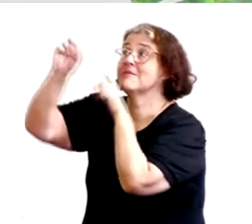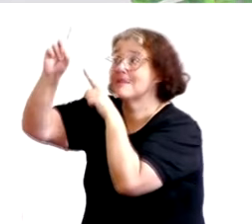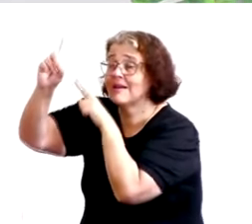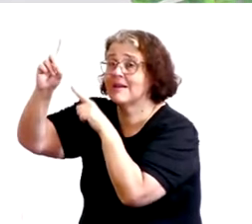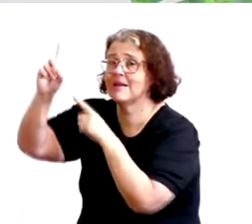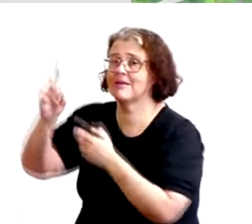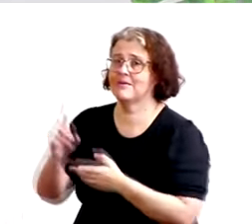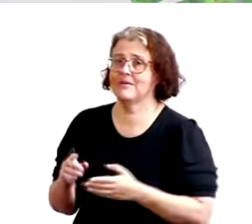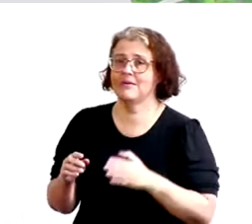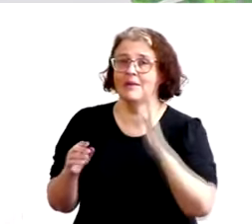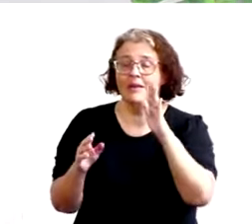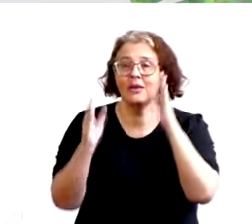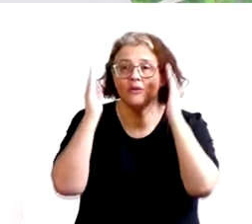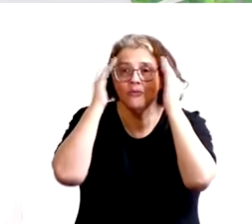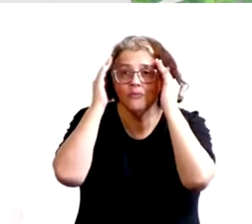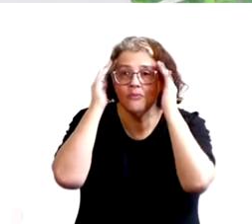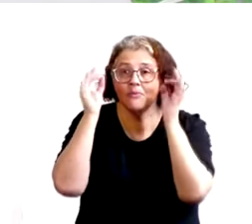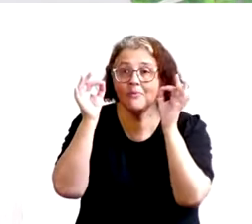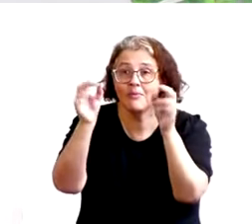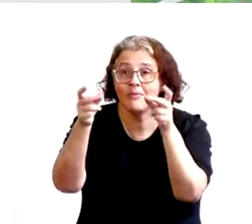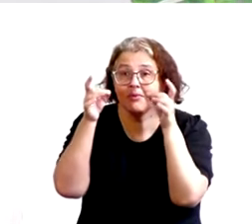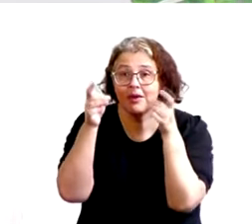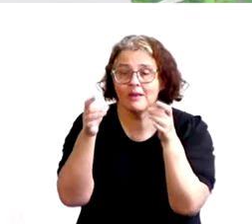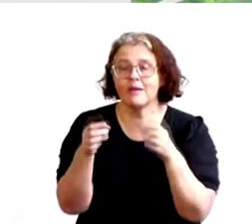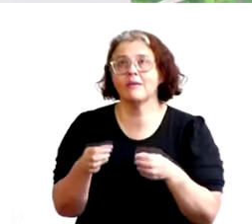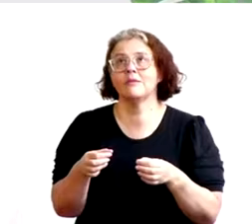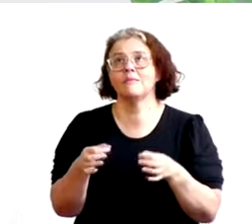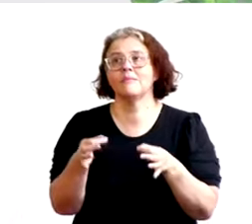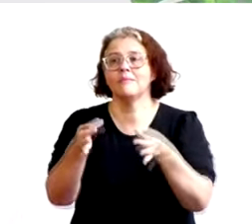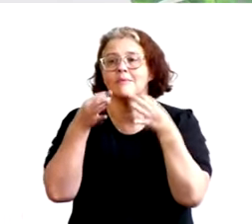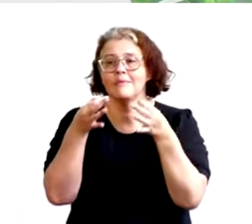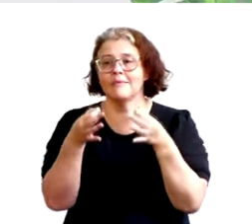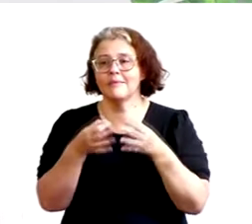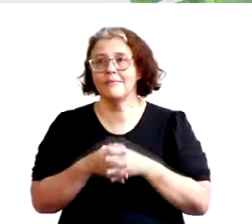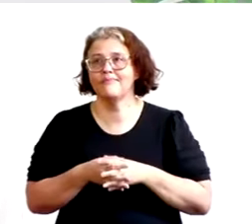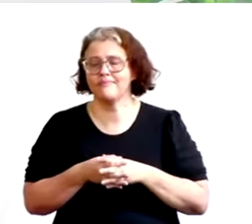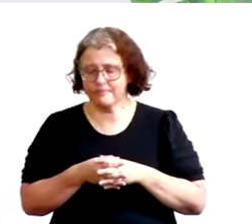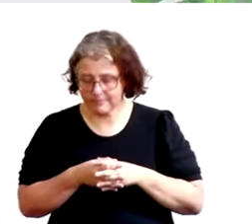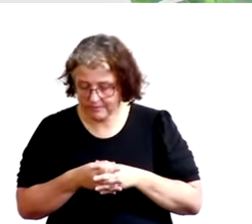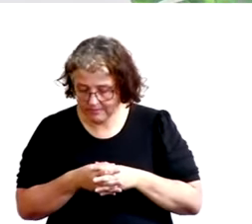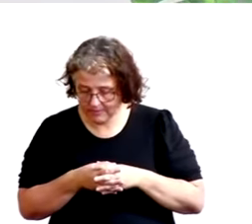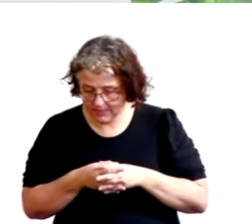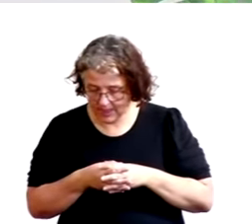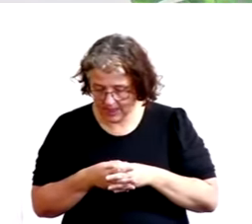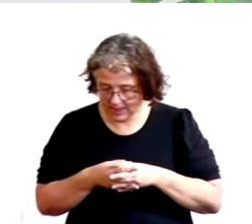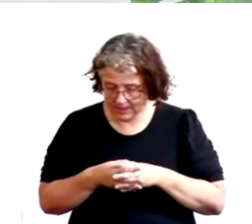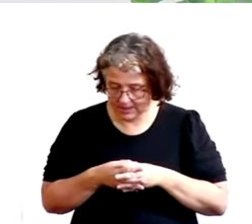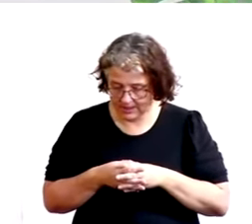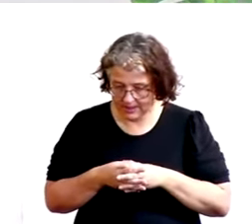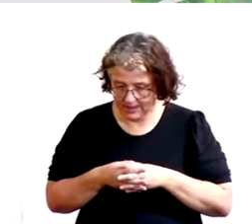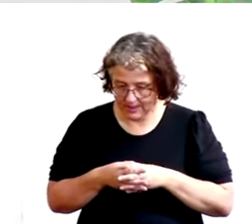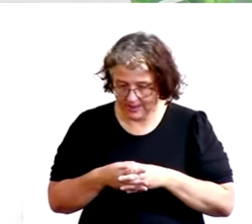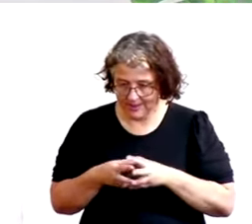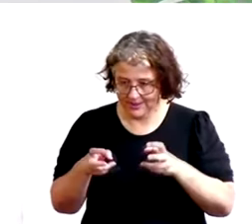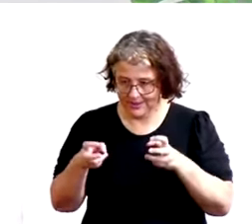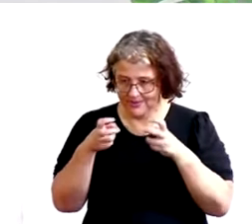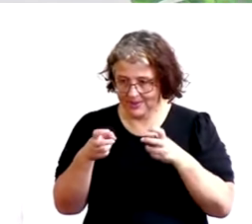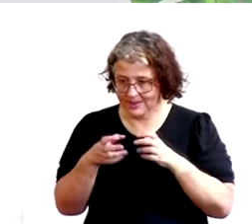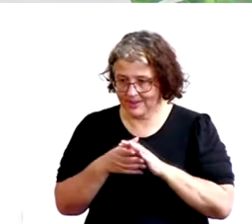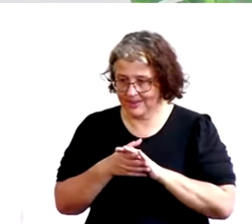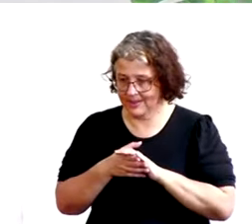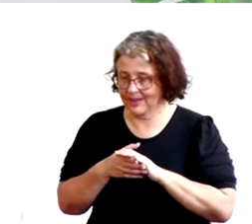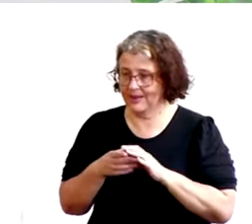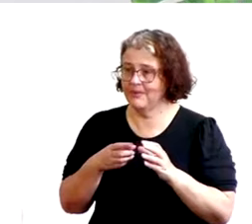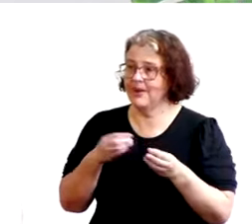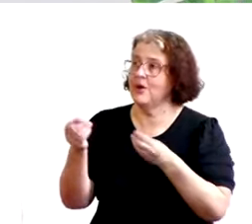em perceber o movimento dentro do Salmo de como ele vai nos ensinar a como lidar e como